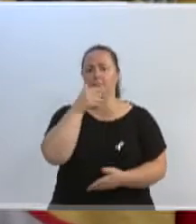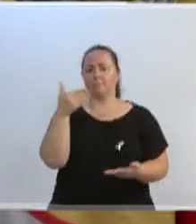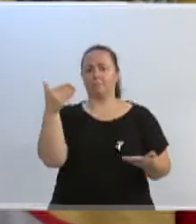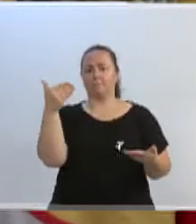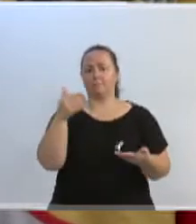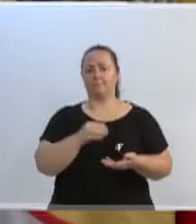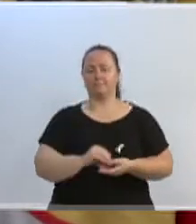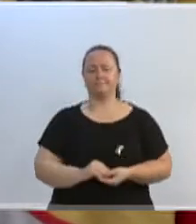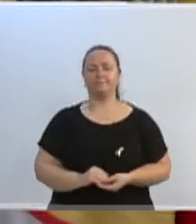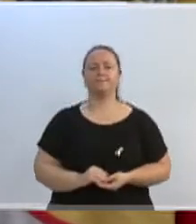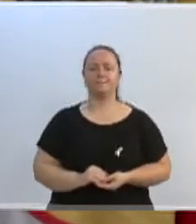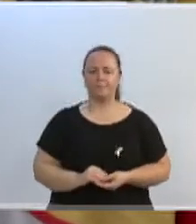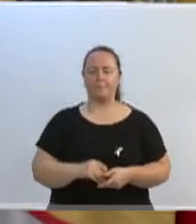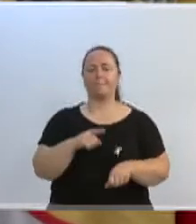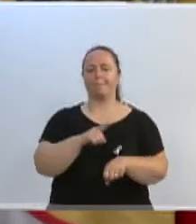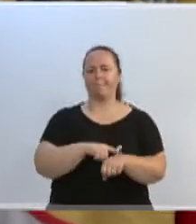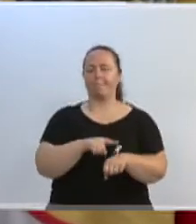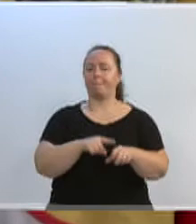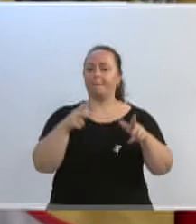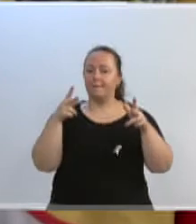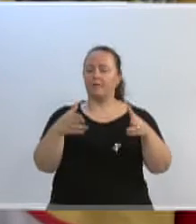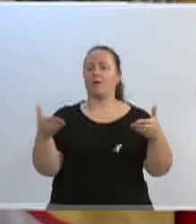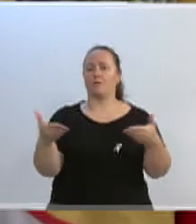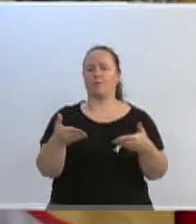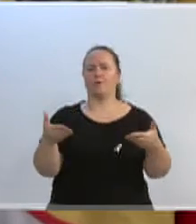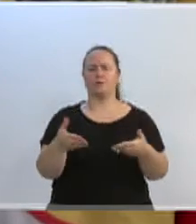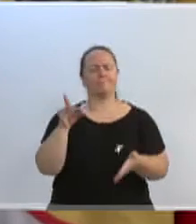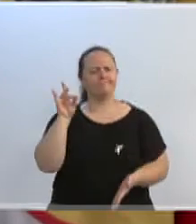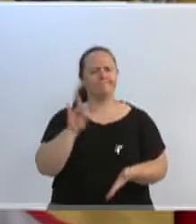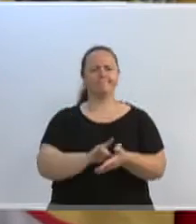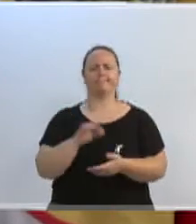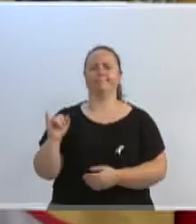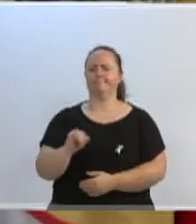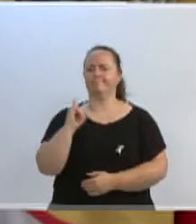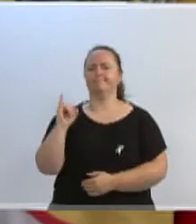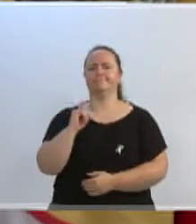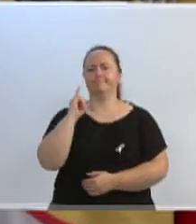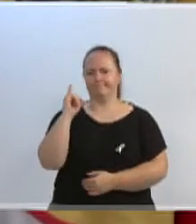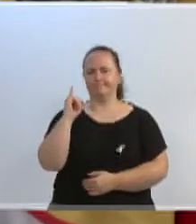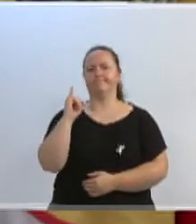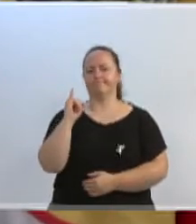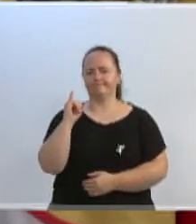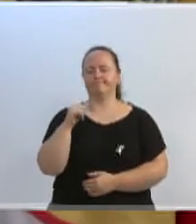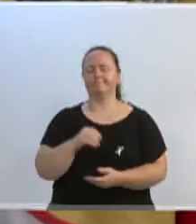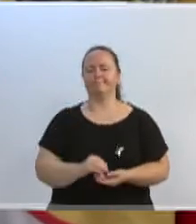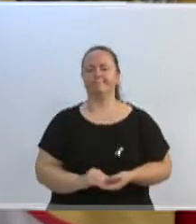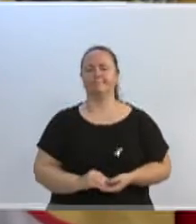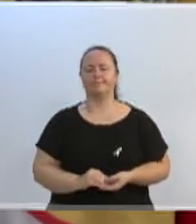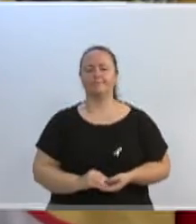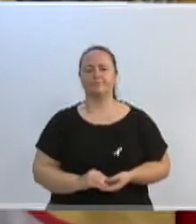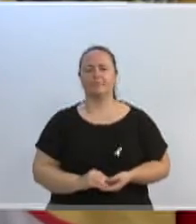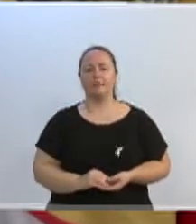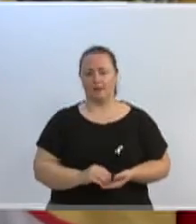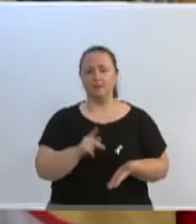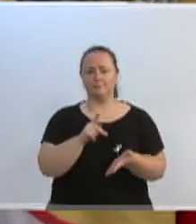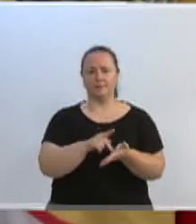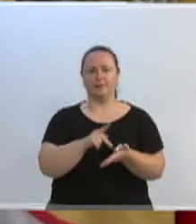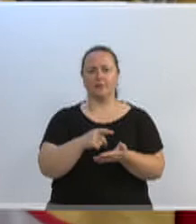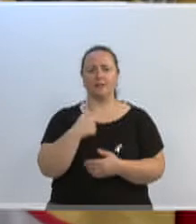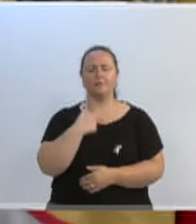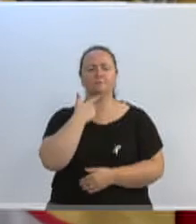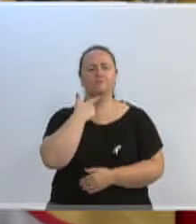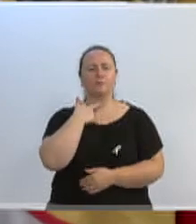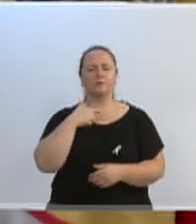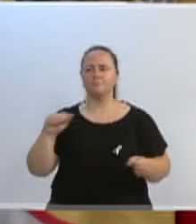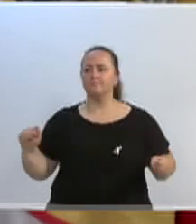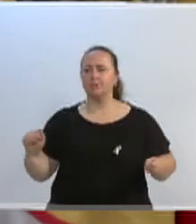que a gente está tendo aqui hoje, de extrema importância. Por mais que eu gostaria de ter visto esse plenário